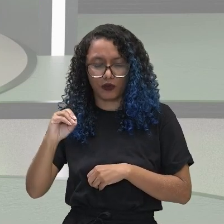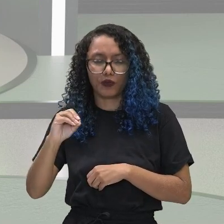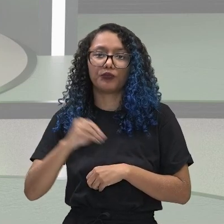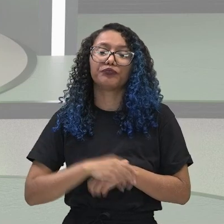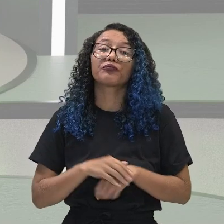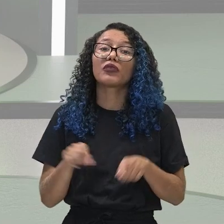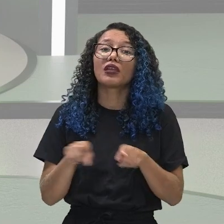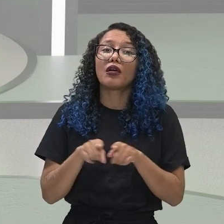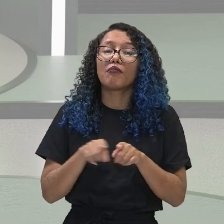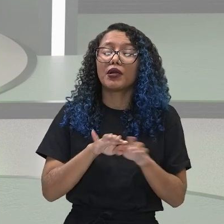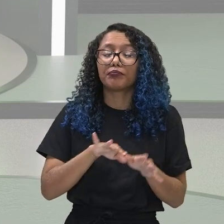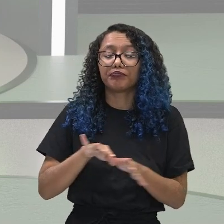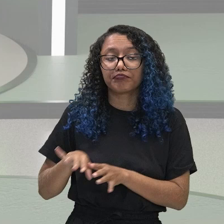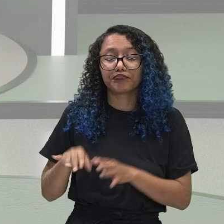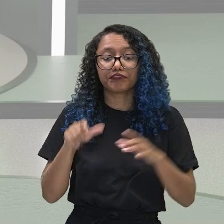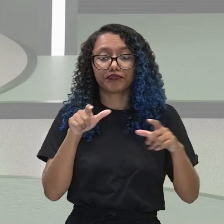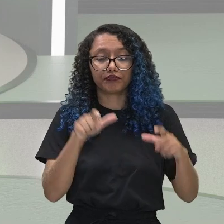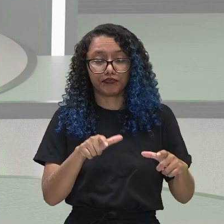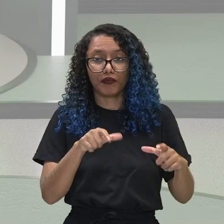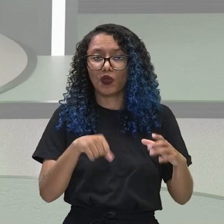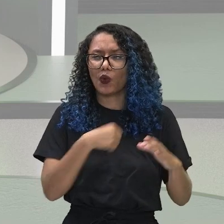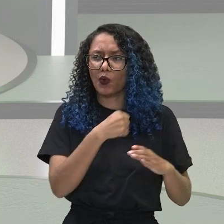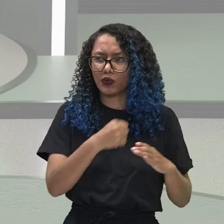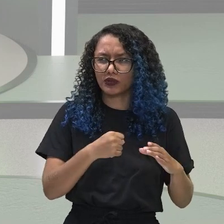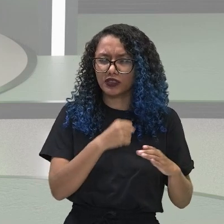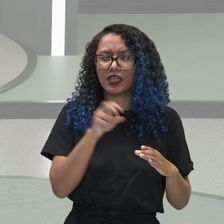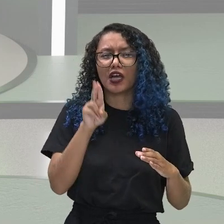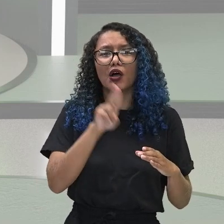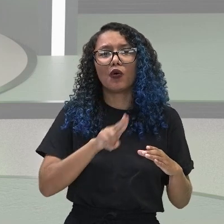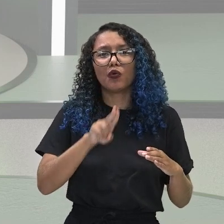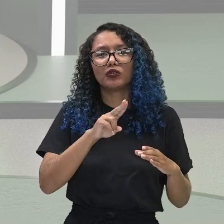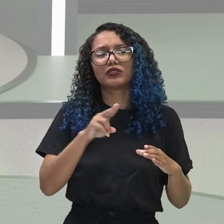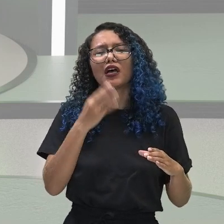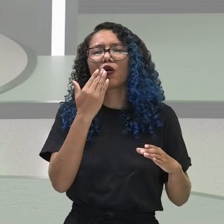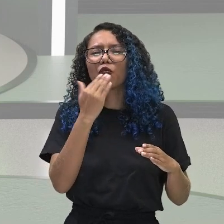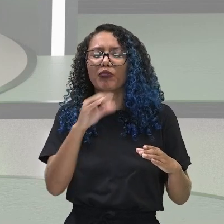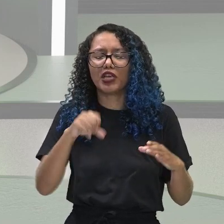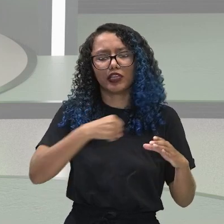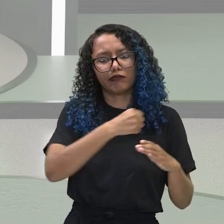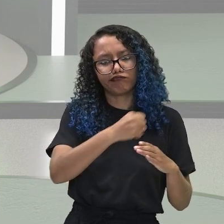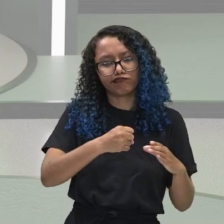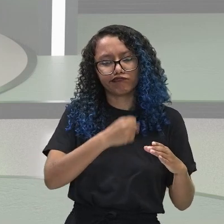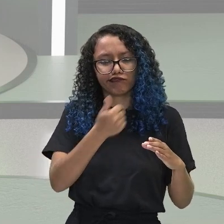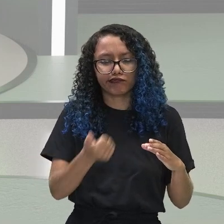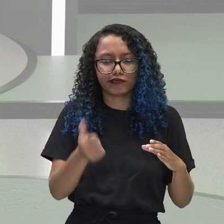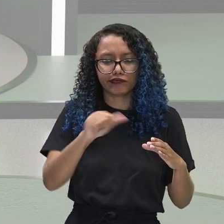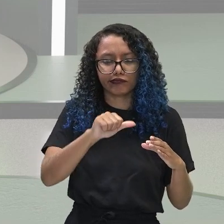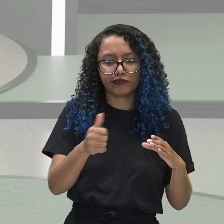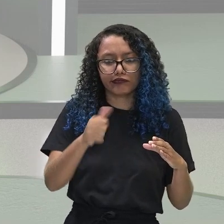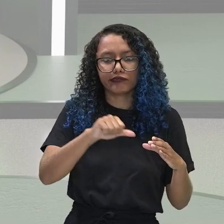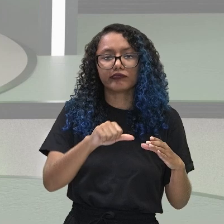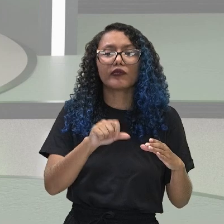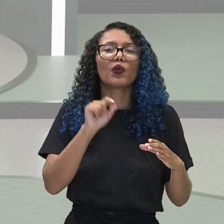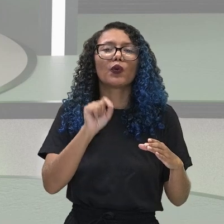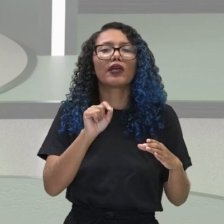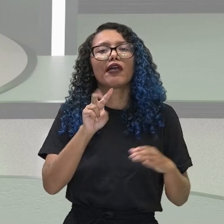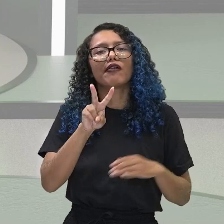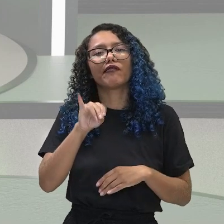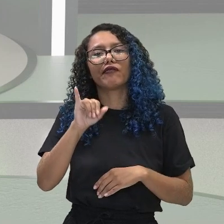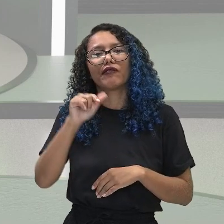usa lá para temperar o seu alimento o ácido, né, acético, que é o quê? O